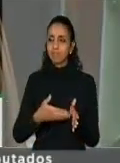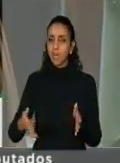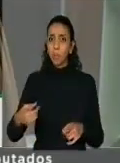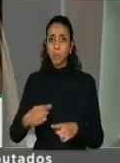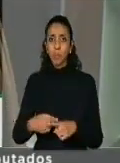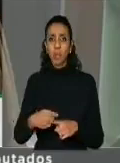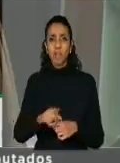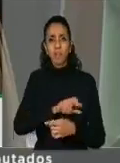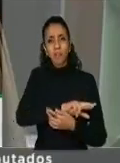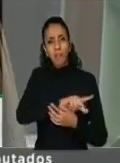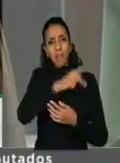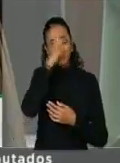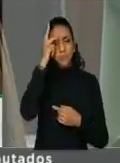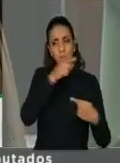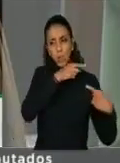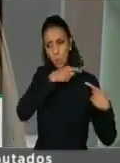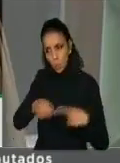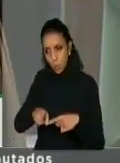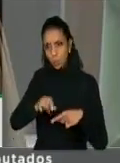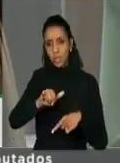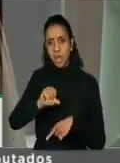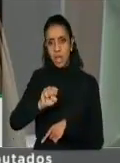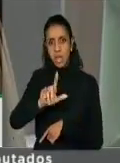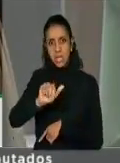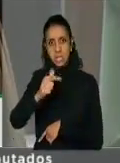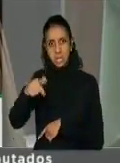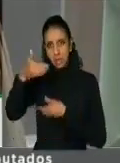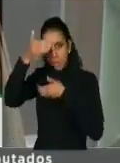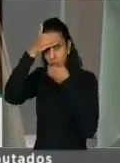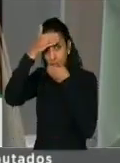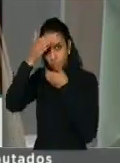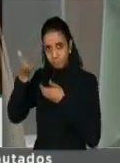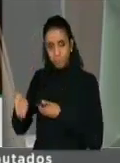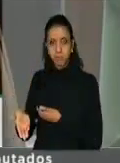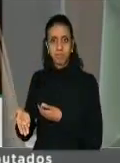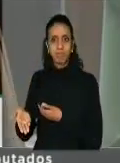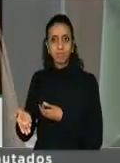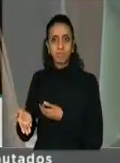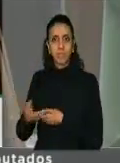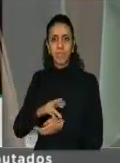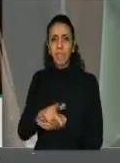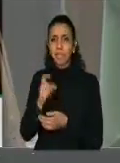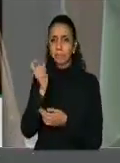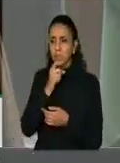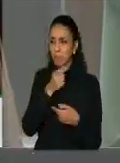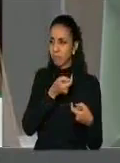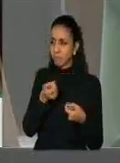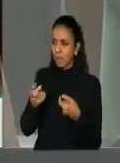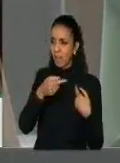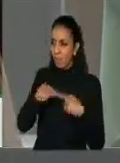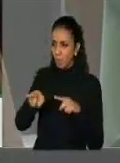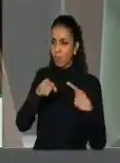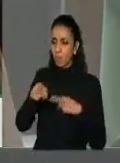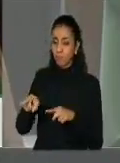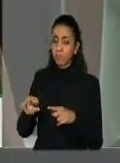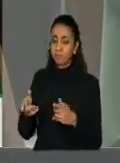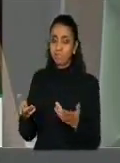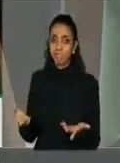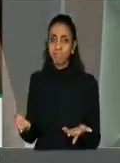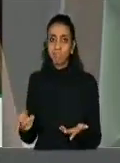sendo atacado e esta religião é atacada de diversas maneiras com várias calúnias. Eu quero